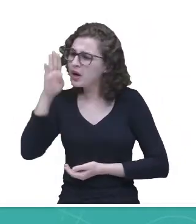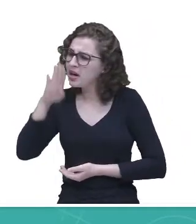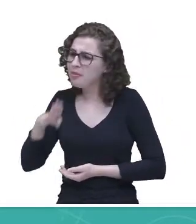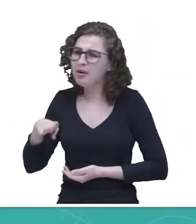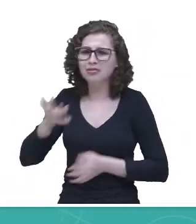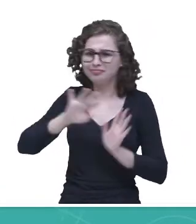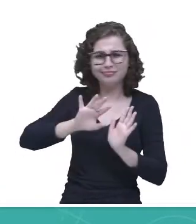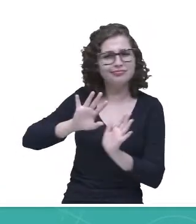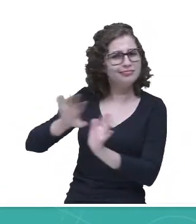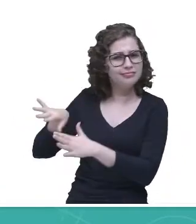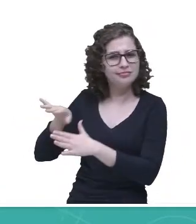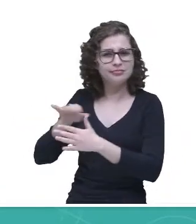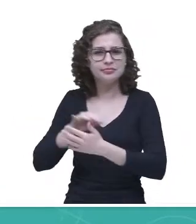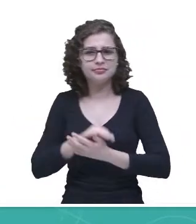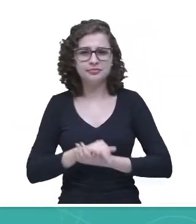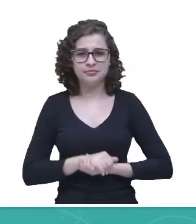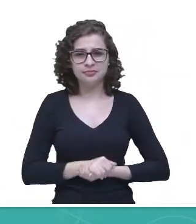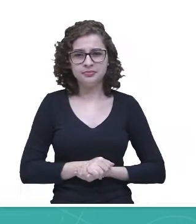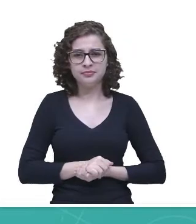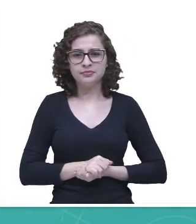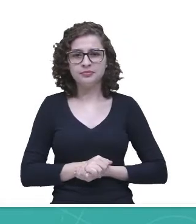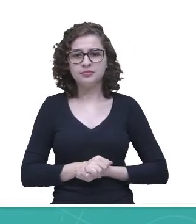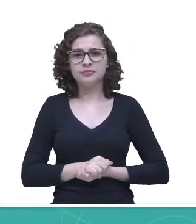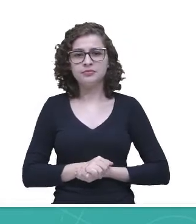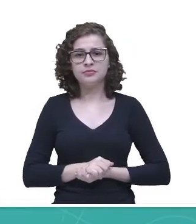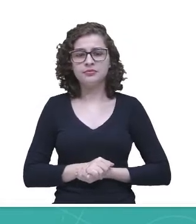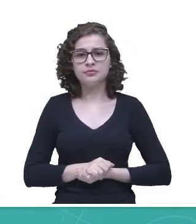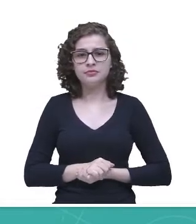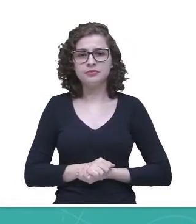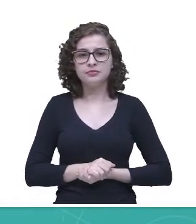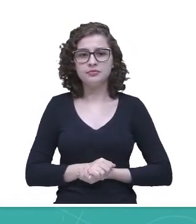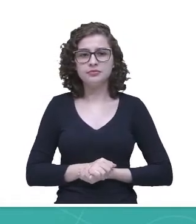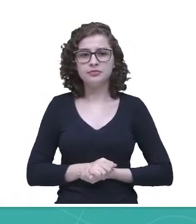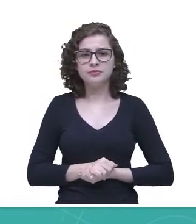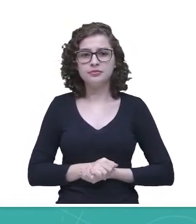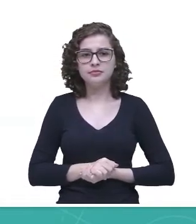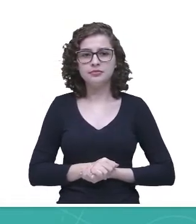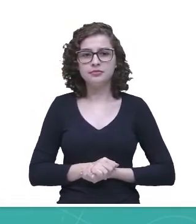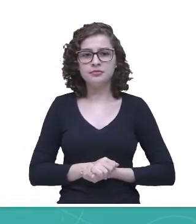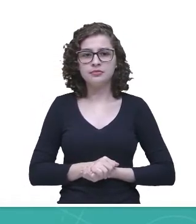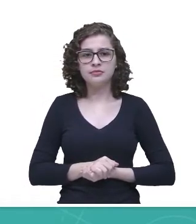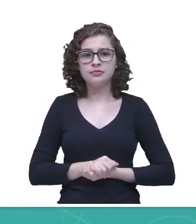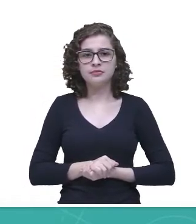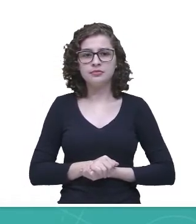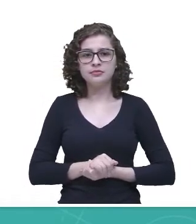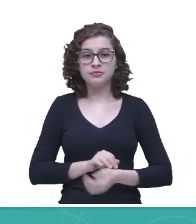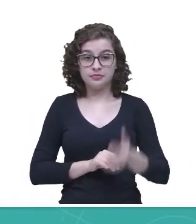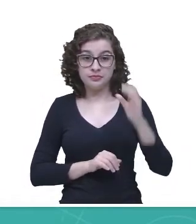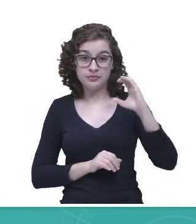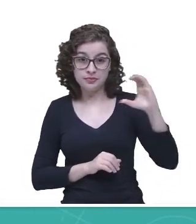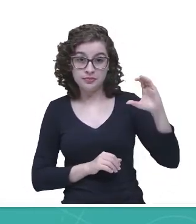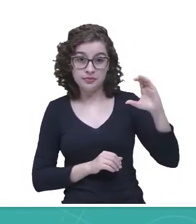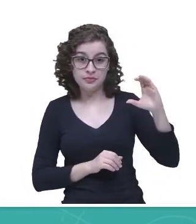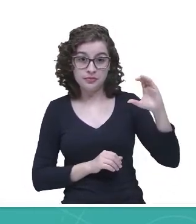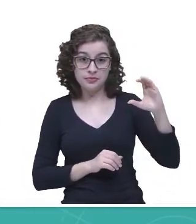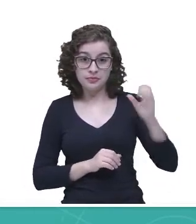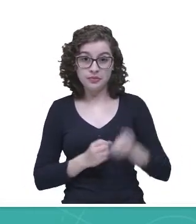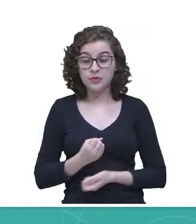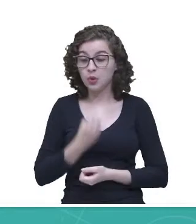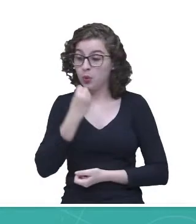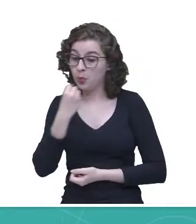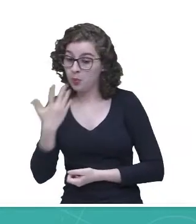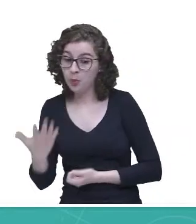mal é descartada. Letra C. O bem e o